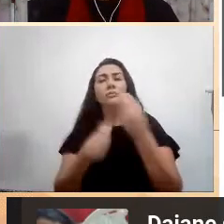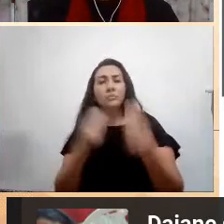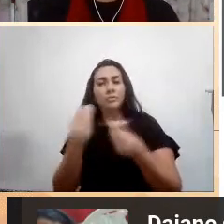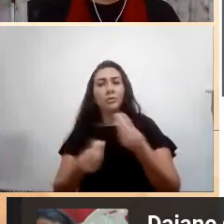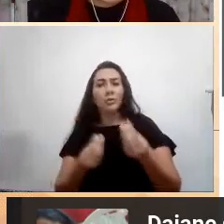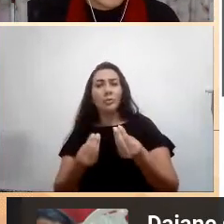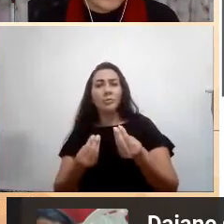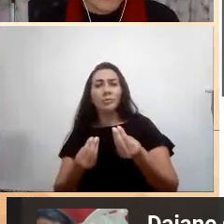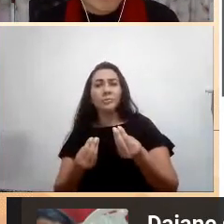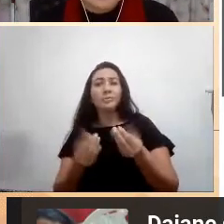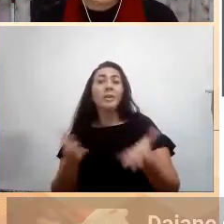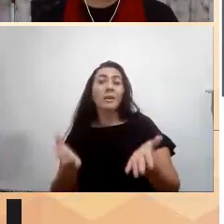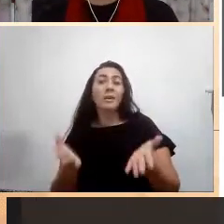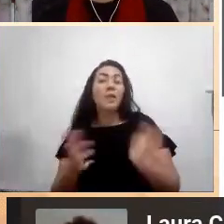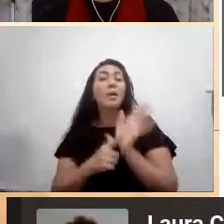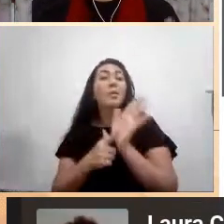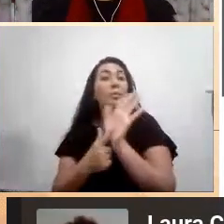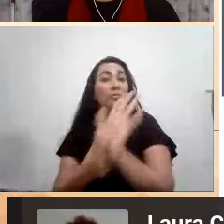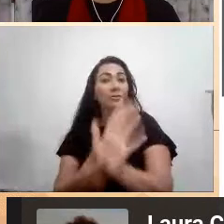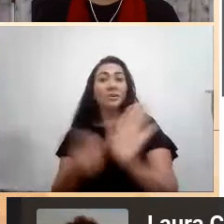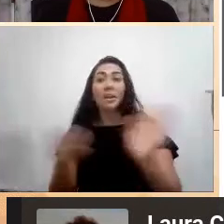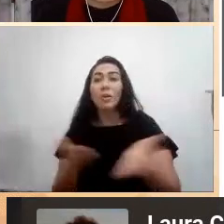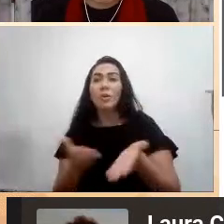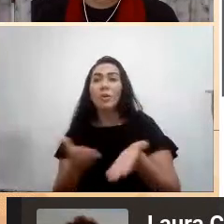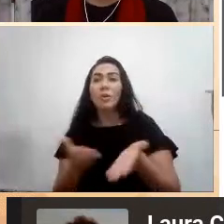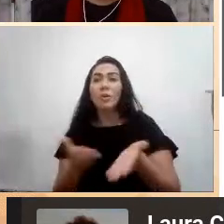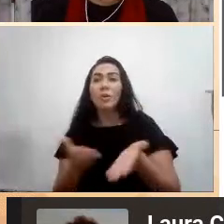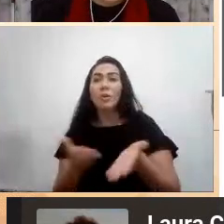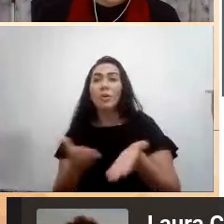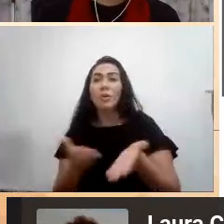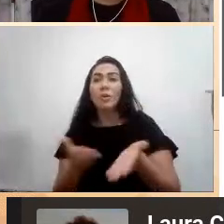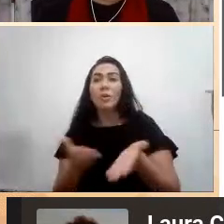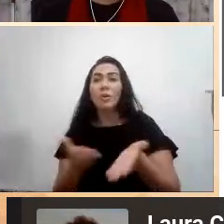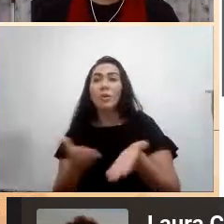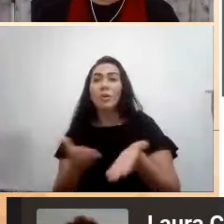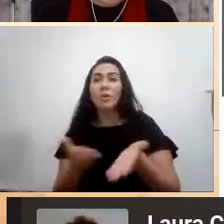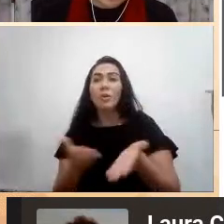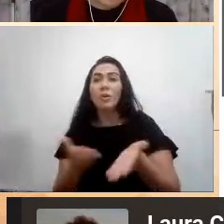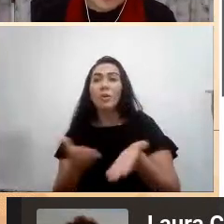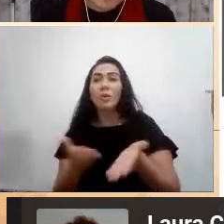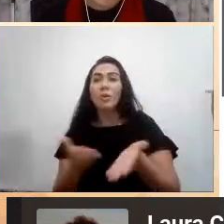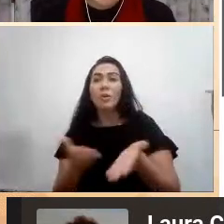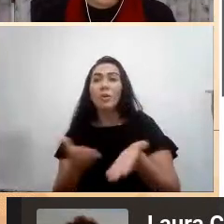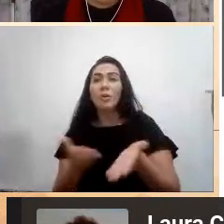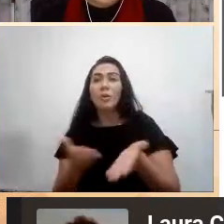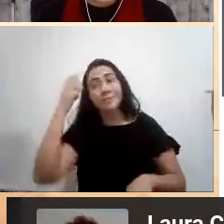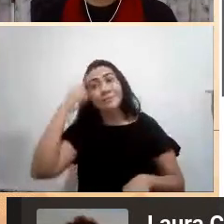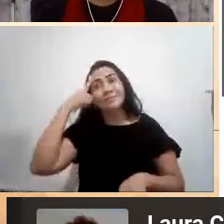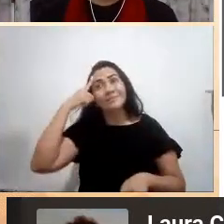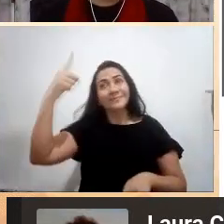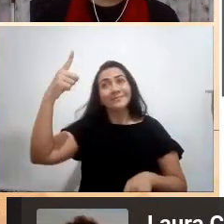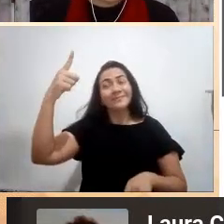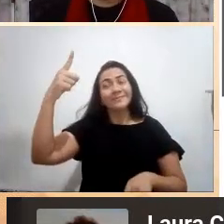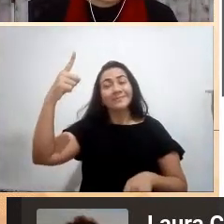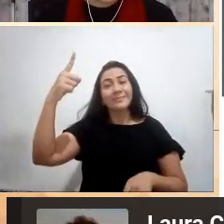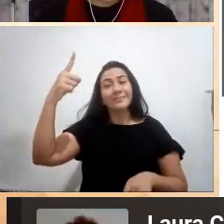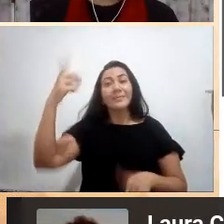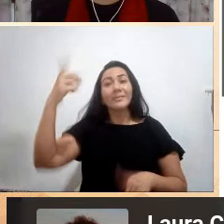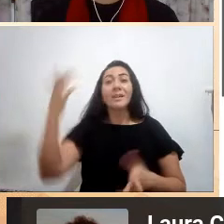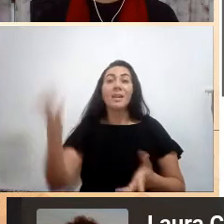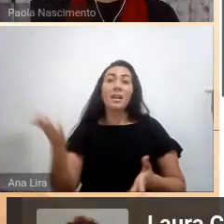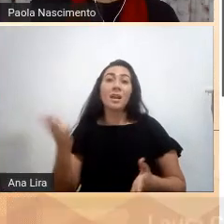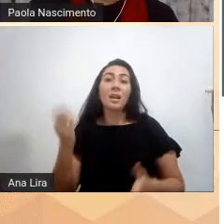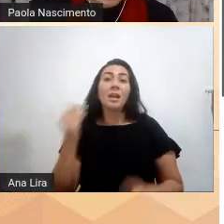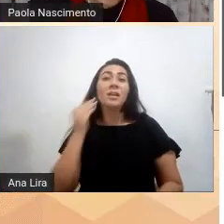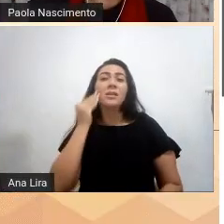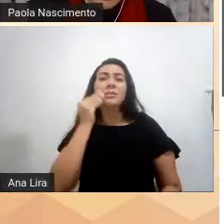para a sua unidade de informação, para o seu ambiente de trabalho e, claro, trocar experiências, né? Aqui em Florianópolis, a gente é